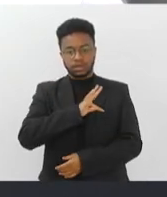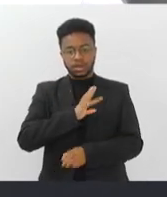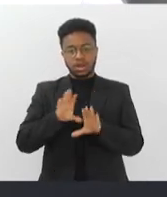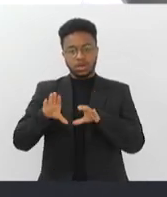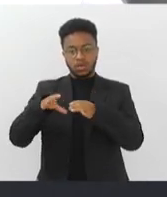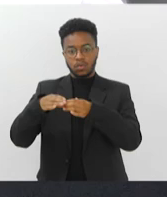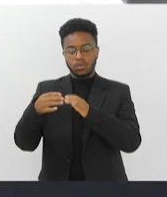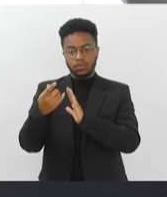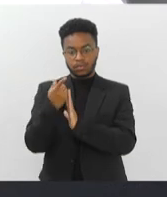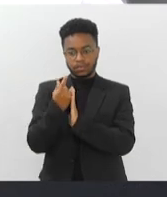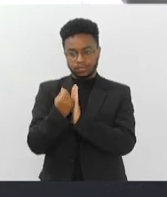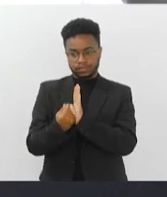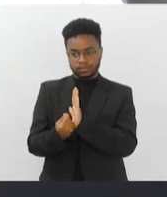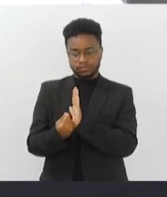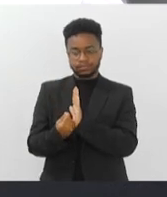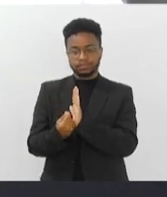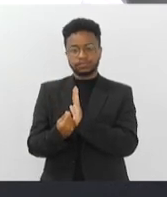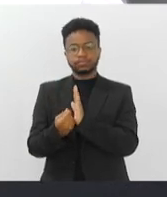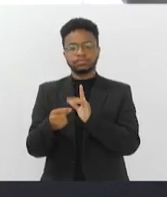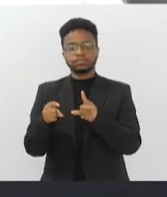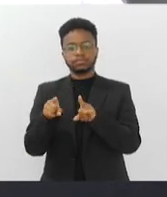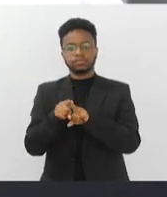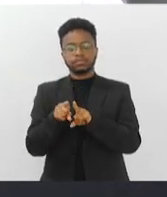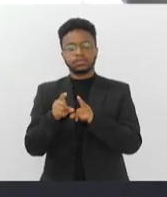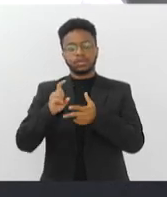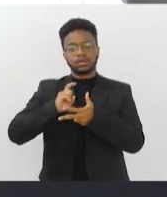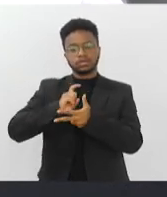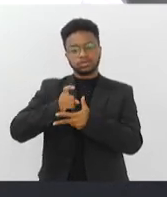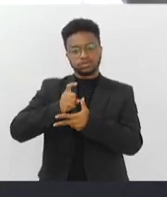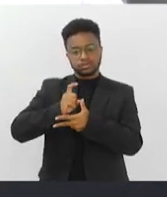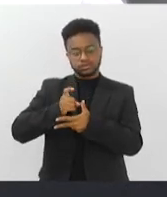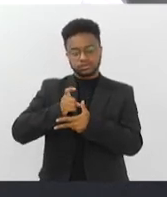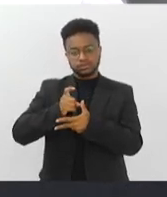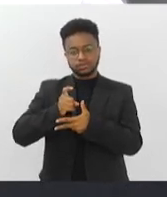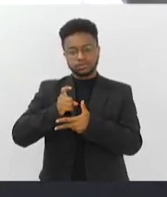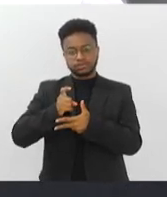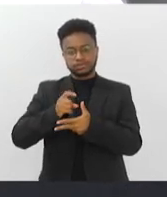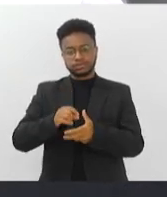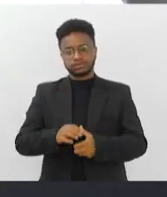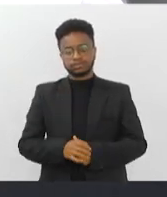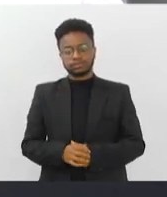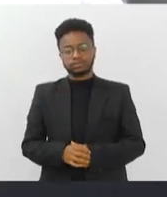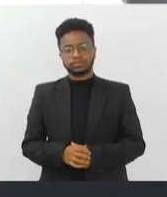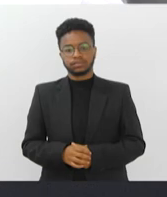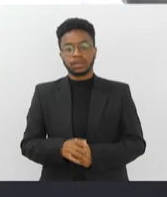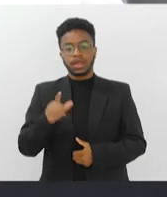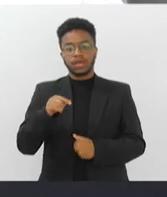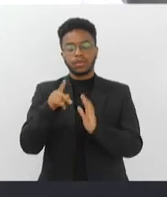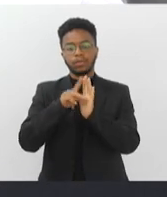de Orçamento e o Poder Executivo, que foi o